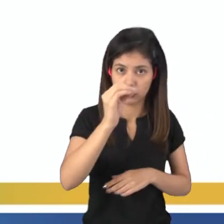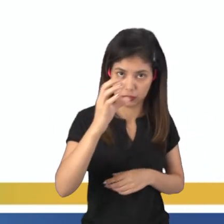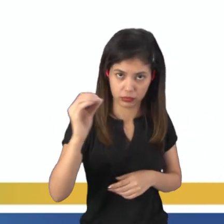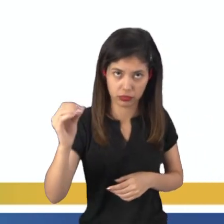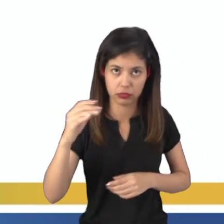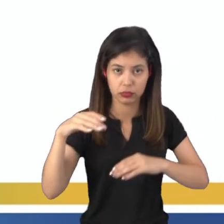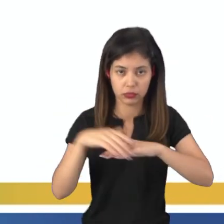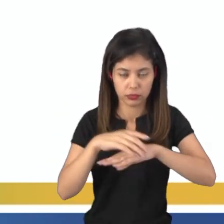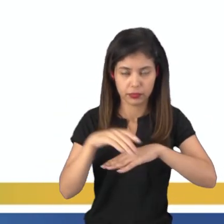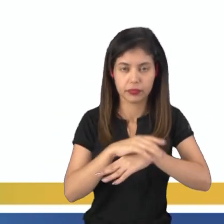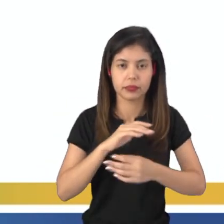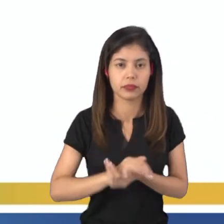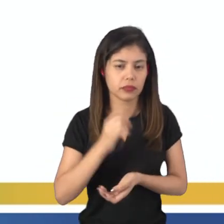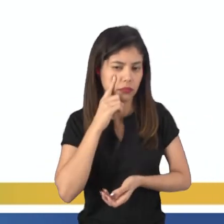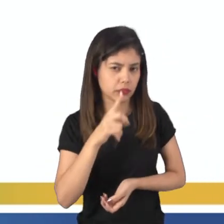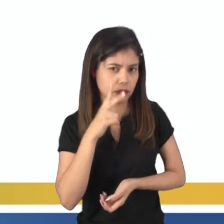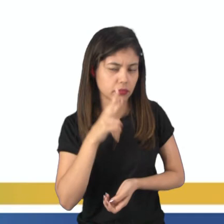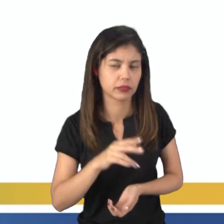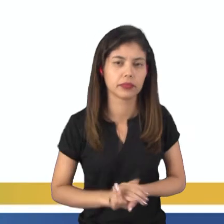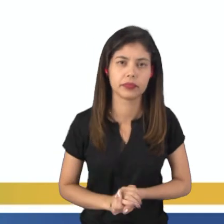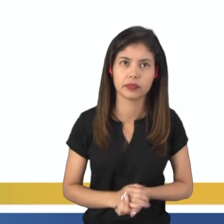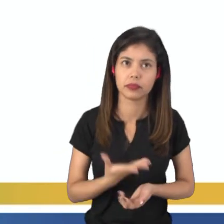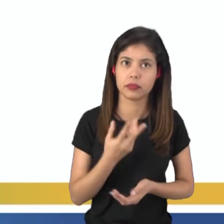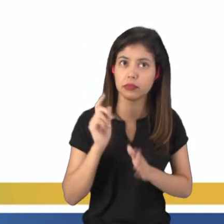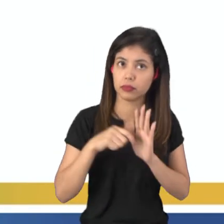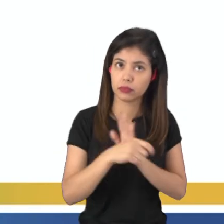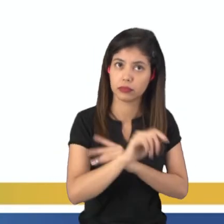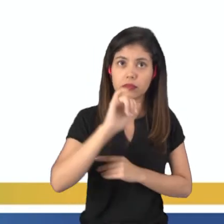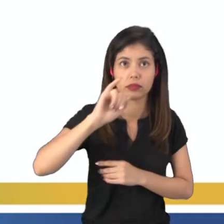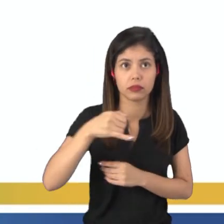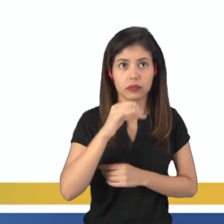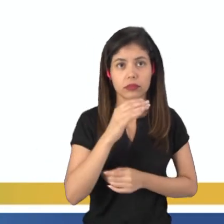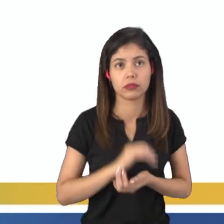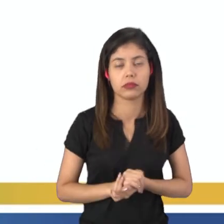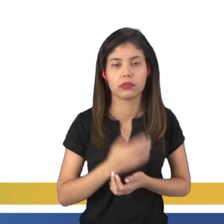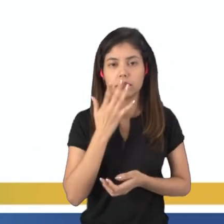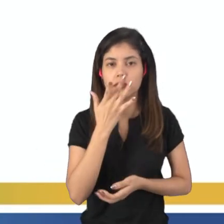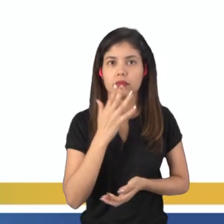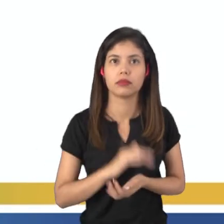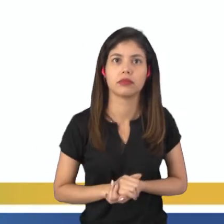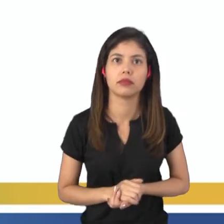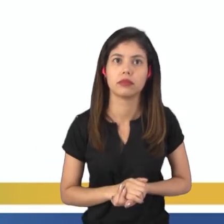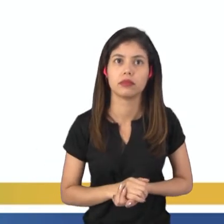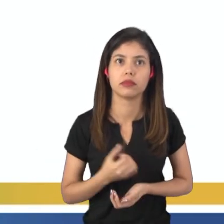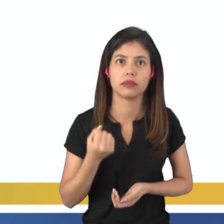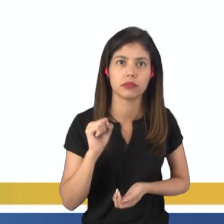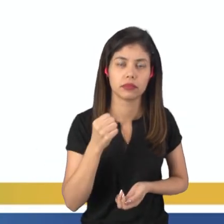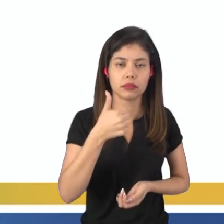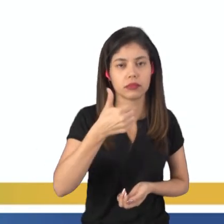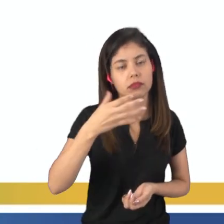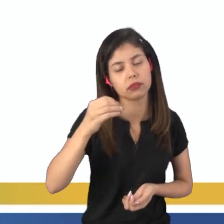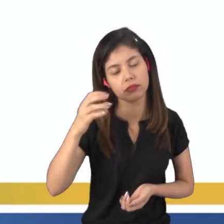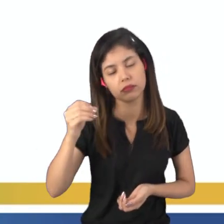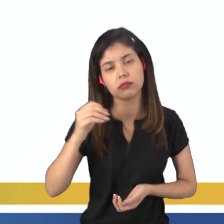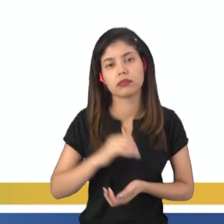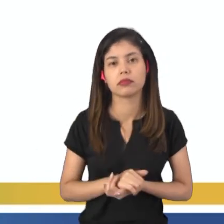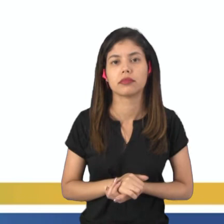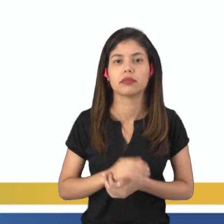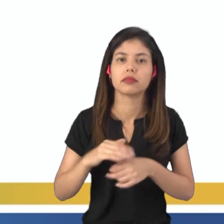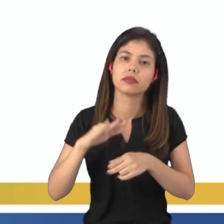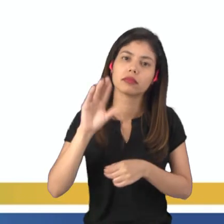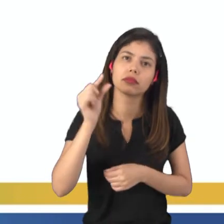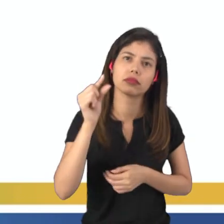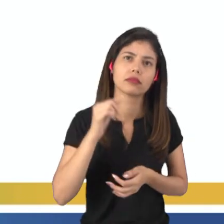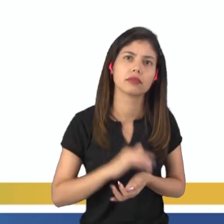que 100 pares, né? Se você observar os meses de janeiro aí com 800 pares e fevereiro, né, com um pouquinho mais